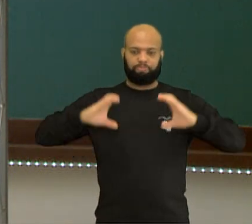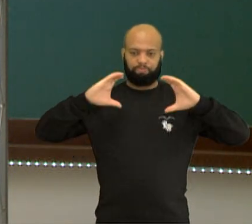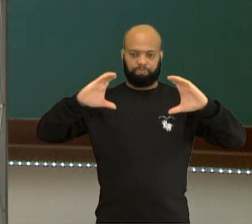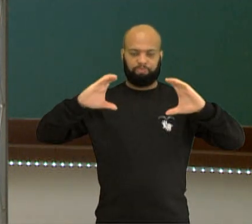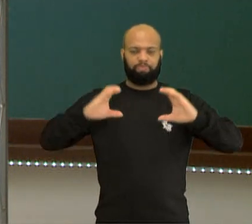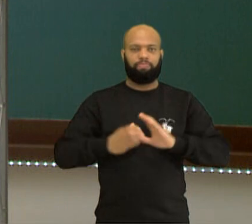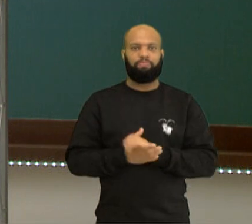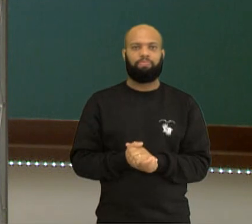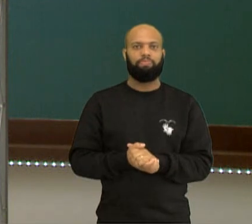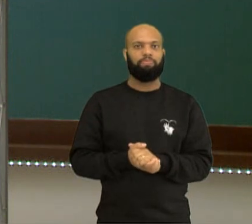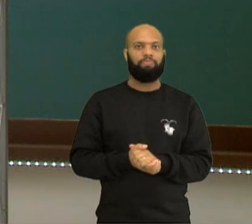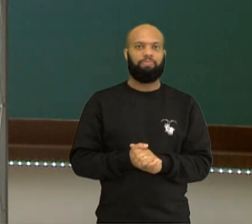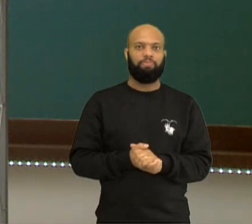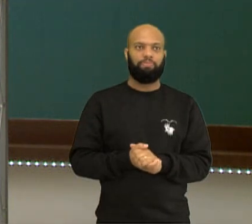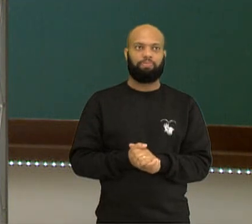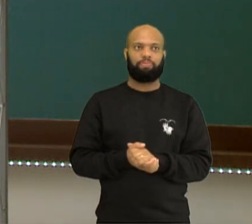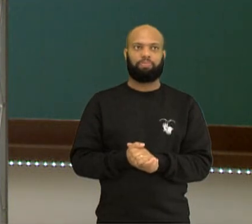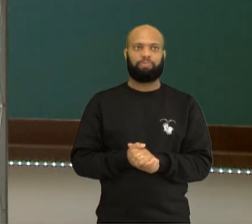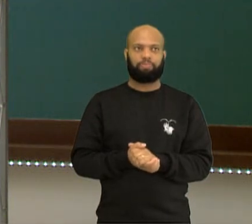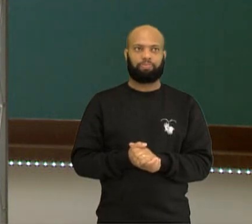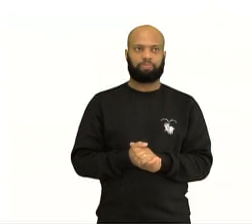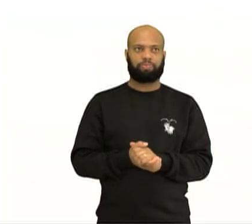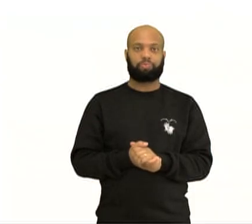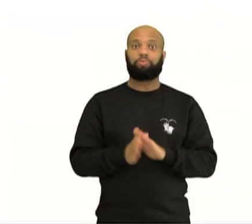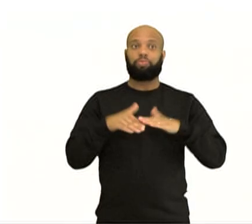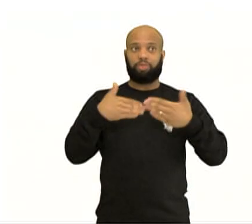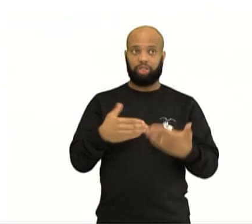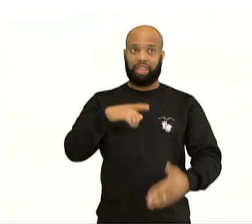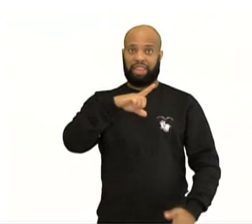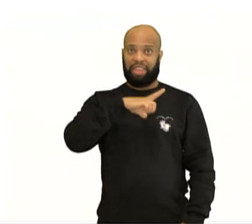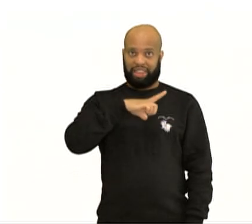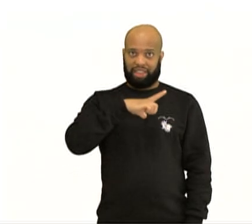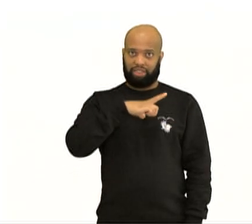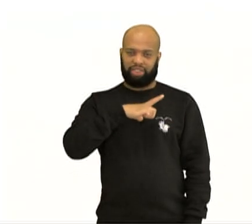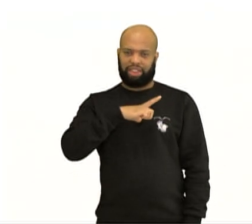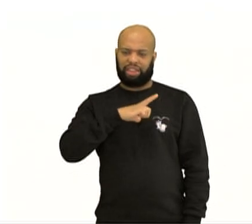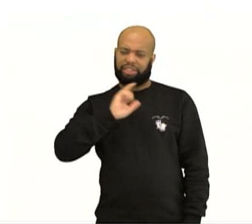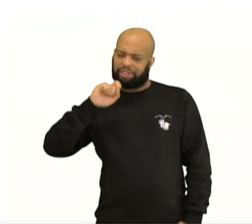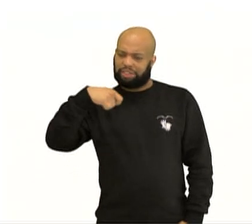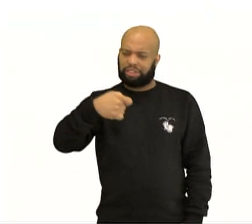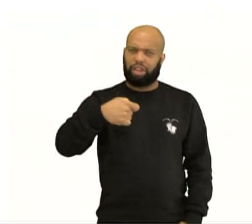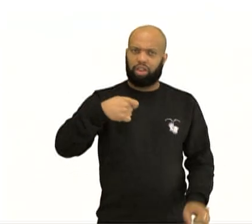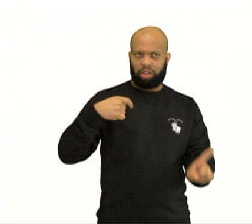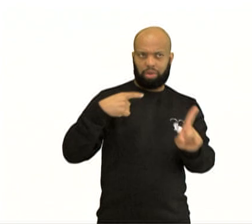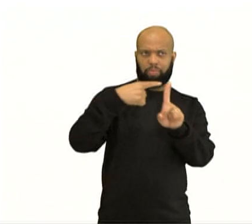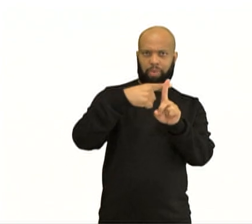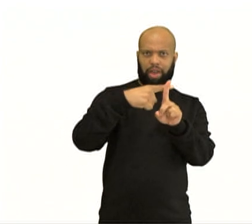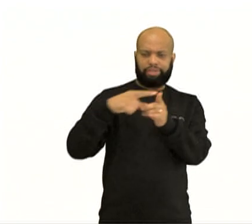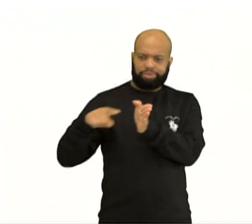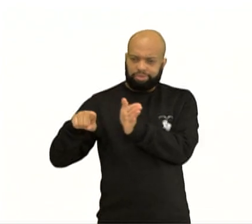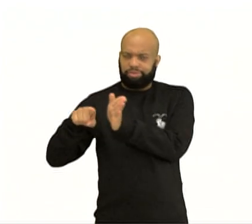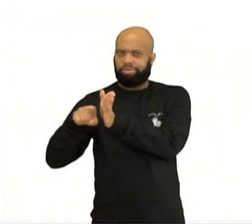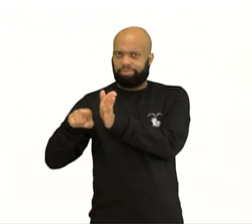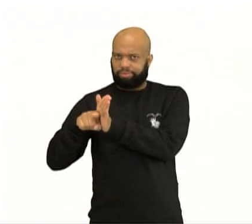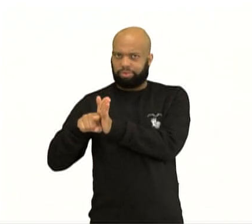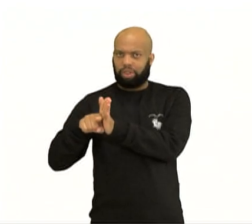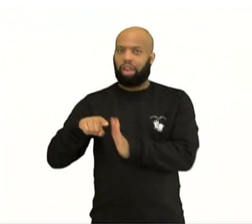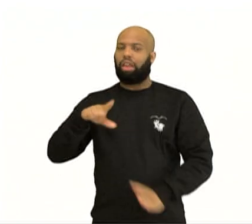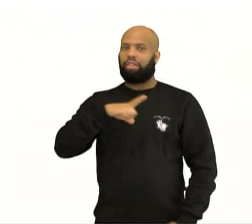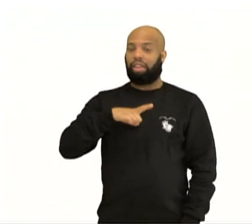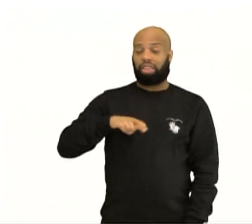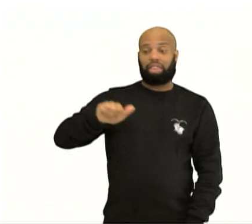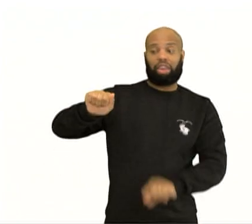lá, né? O sinal do coeficiente angular está relacionado em dizer se a função é crescente ou